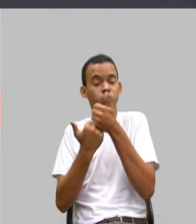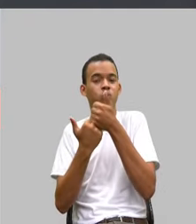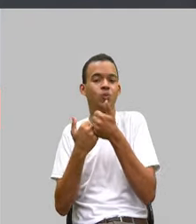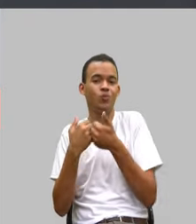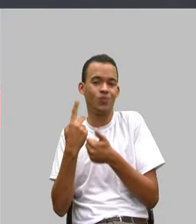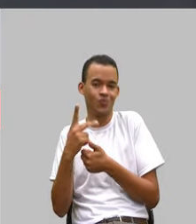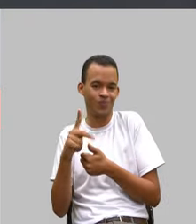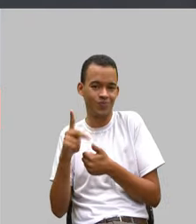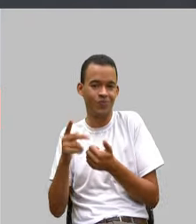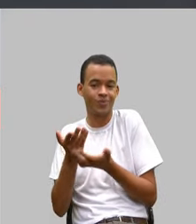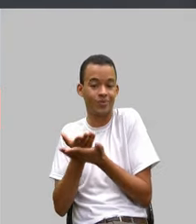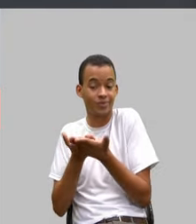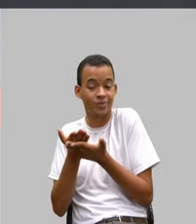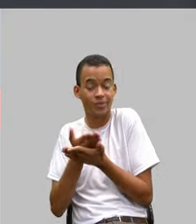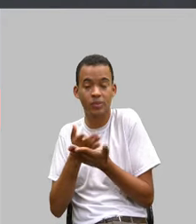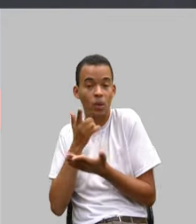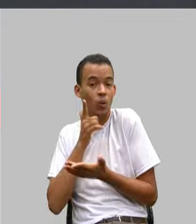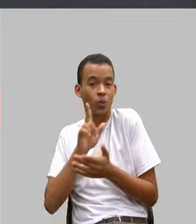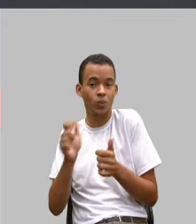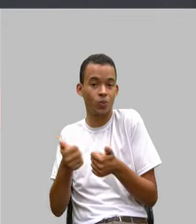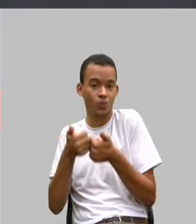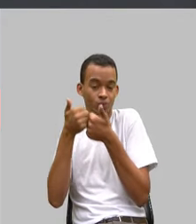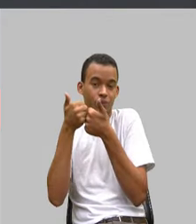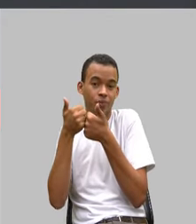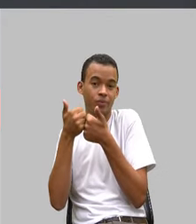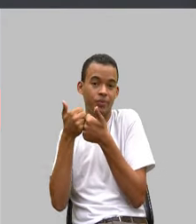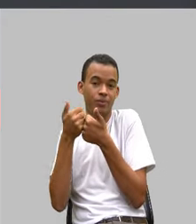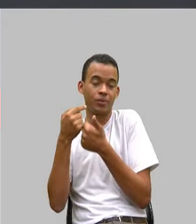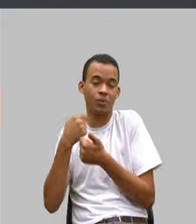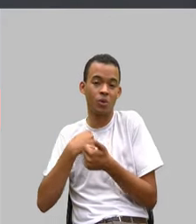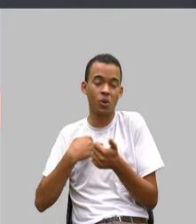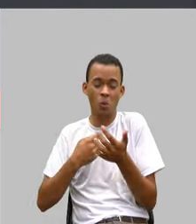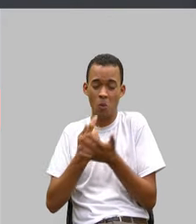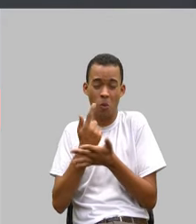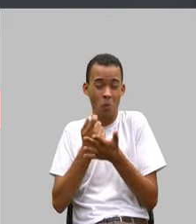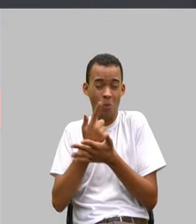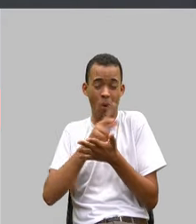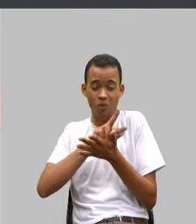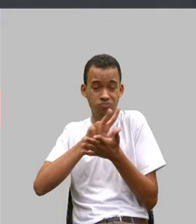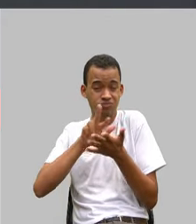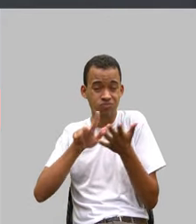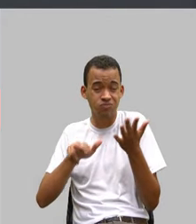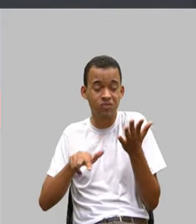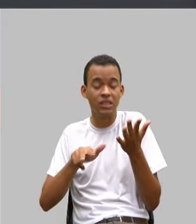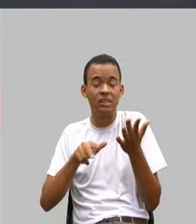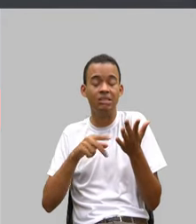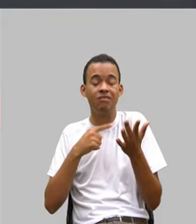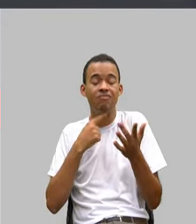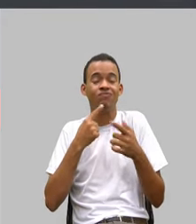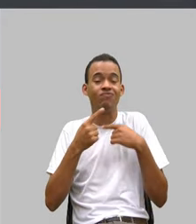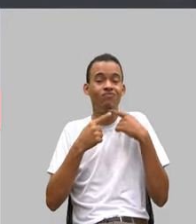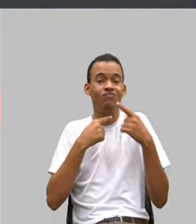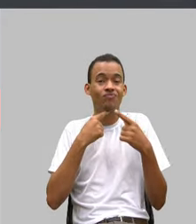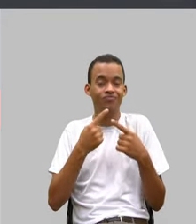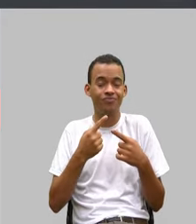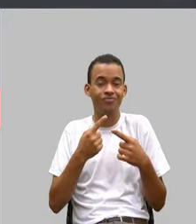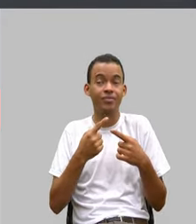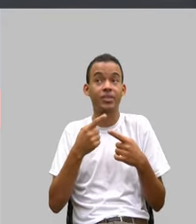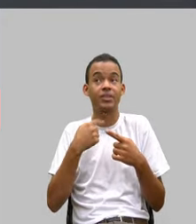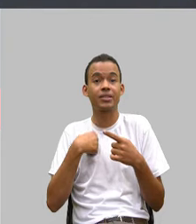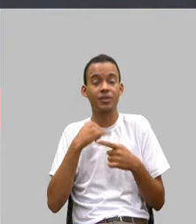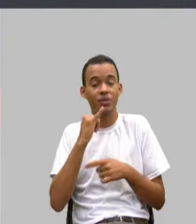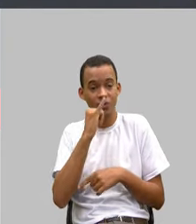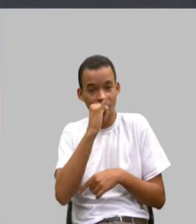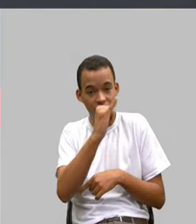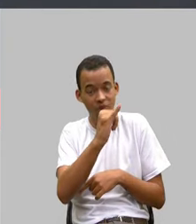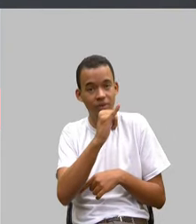então Eh eu não conseguia mais comprar as coisas pro Samuel e aí eu peguei e falei pro fornecedor